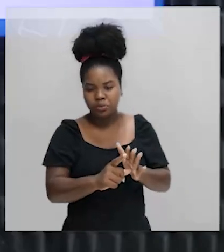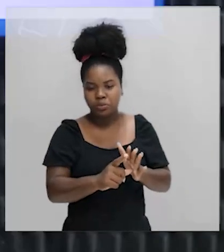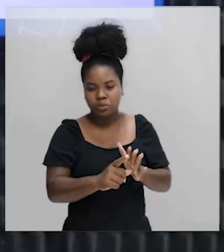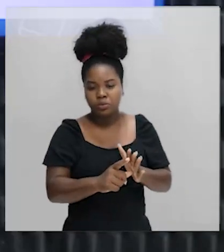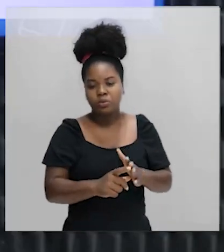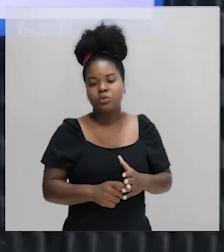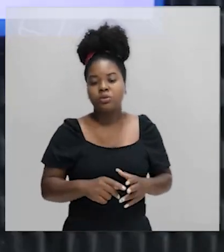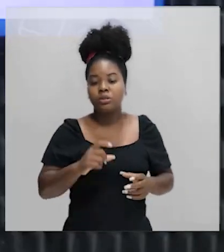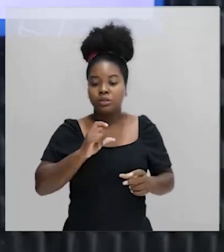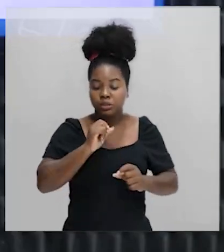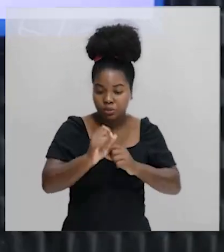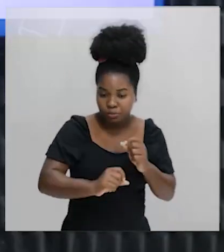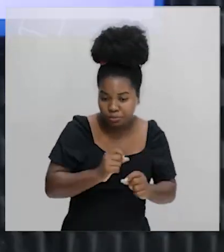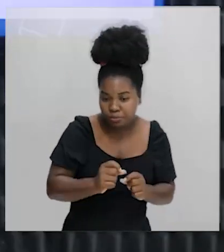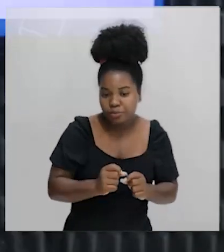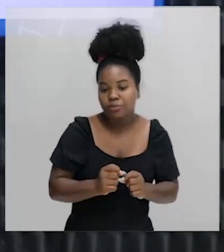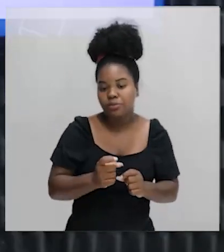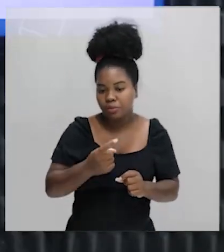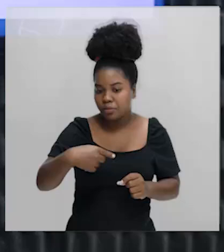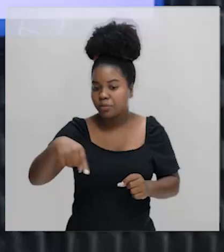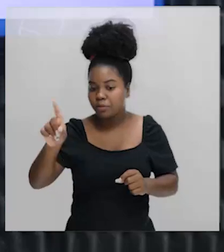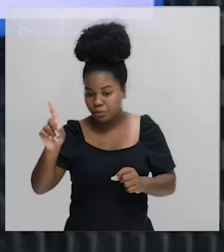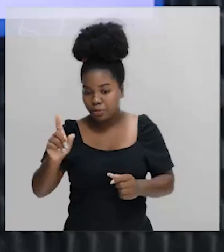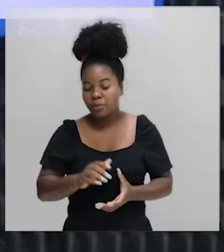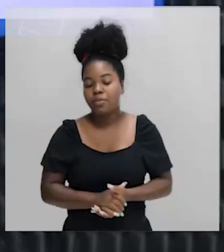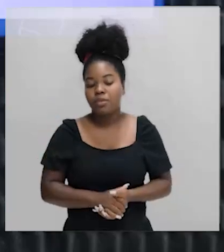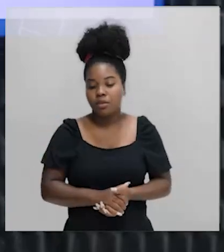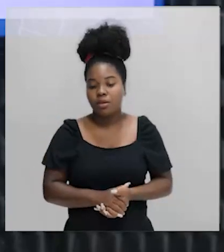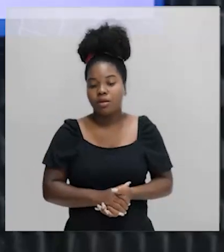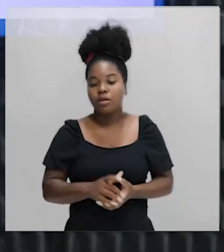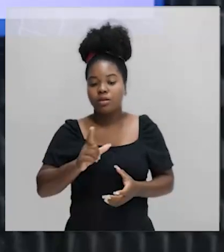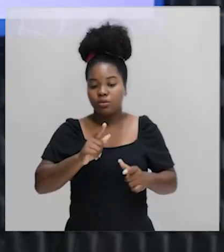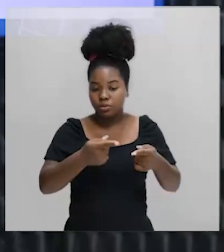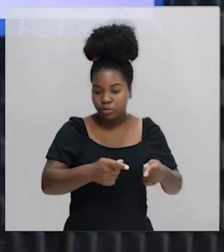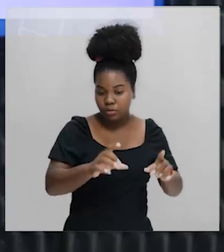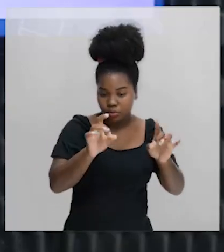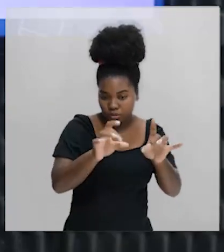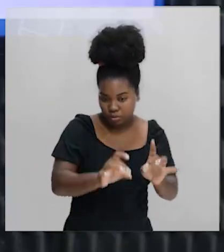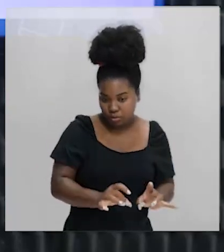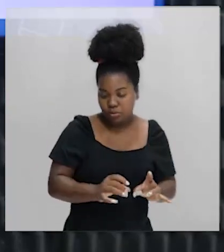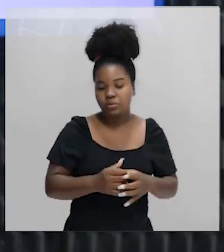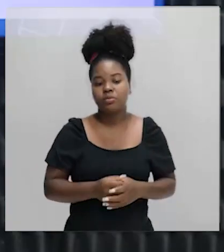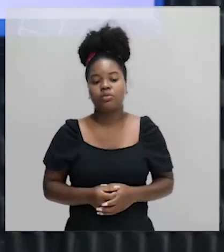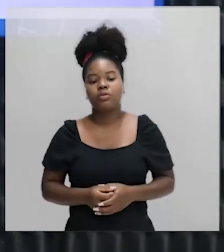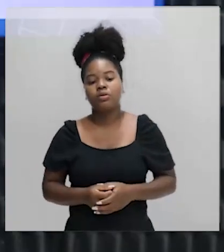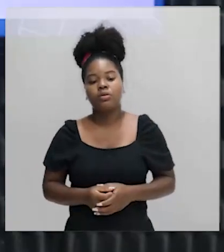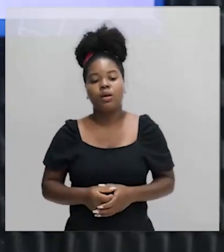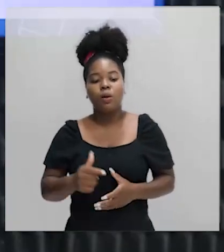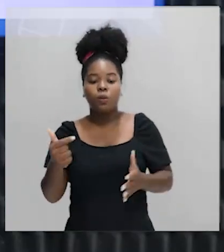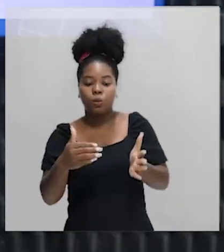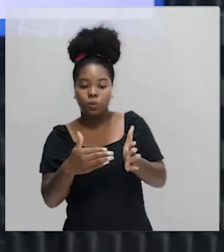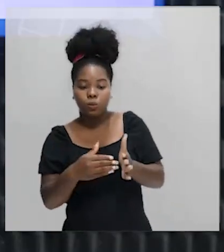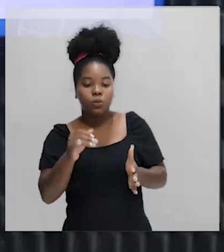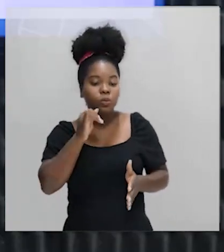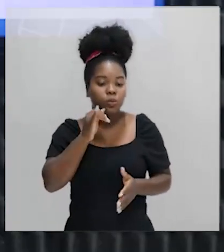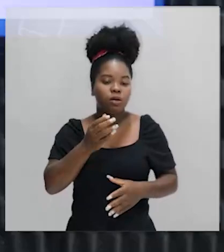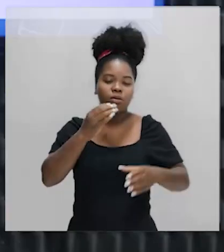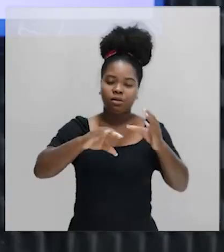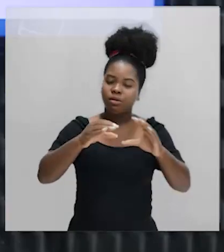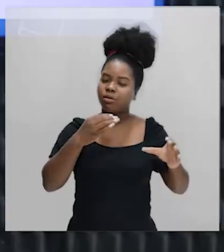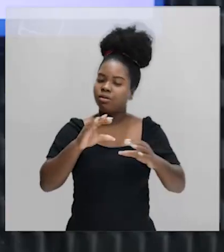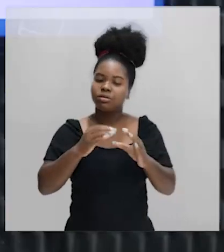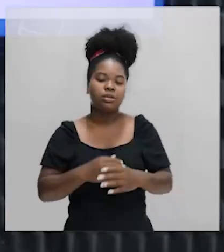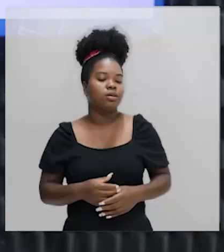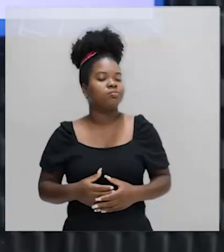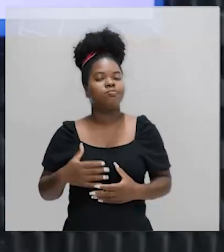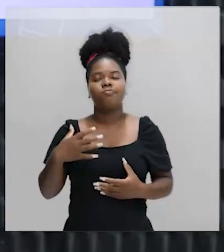está relacionado a uma pessoa gramatical específica. Já embaixo, cantar é uma delícia, não